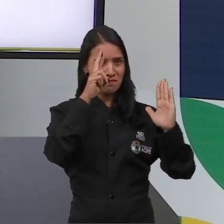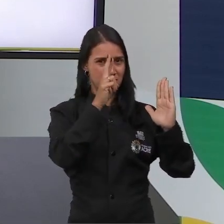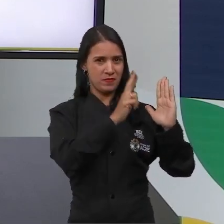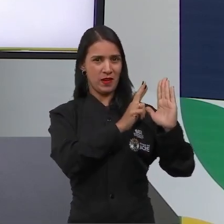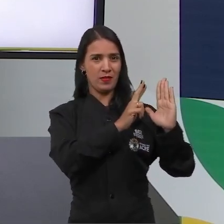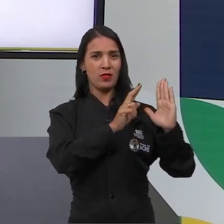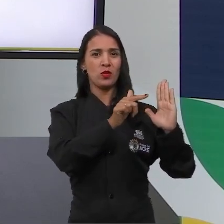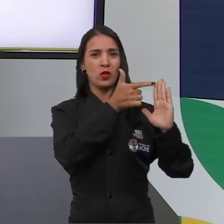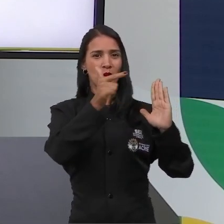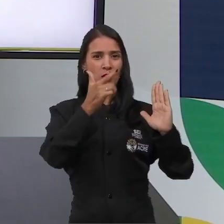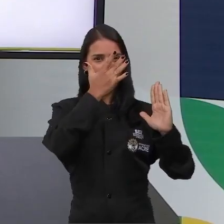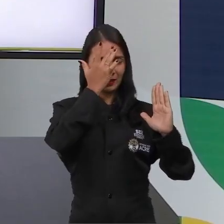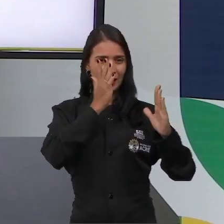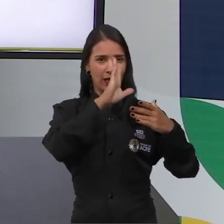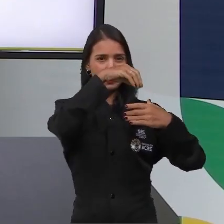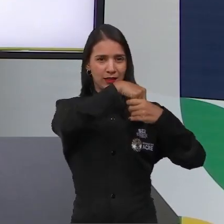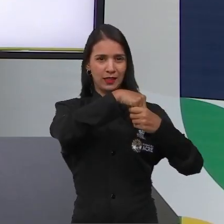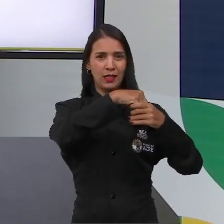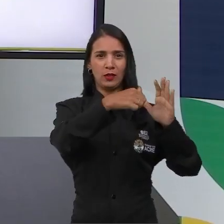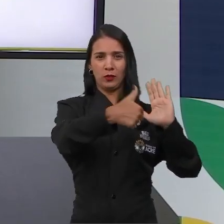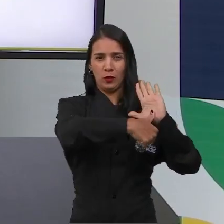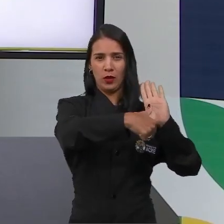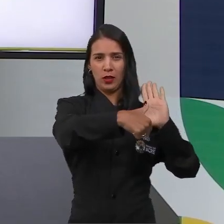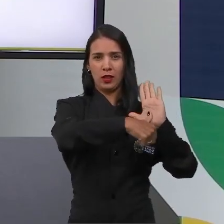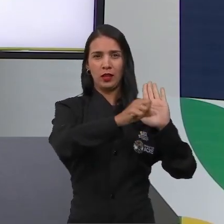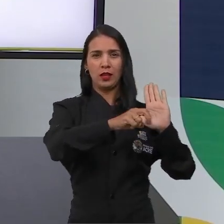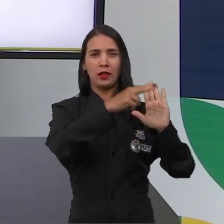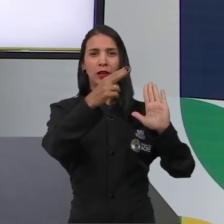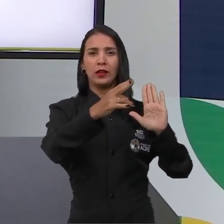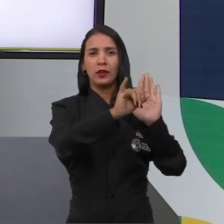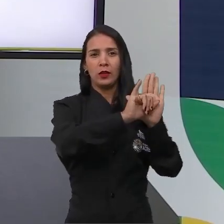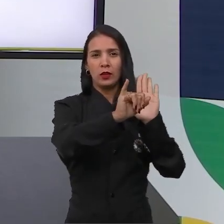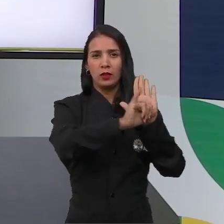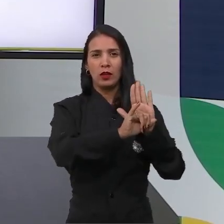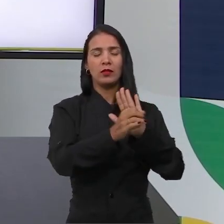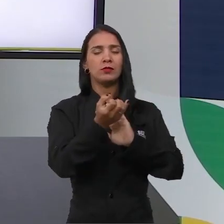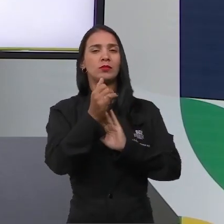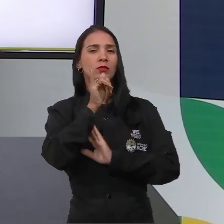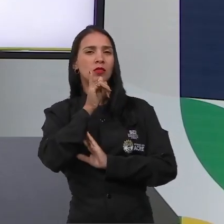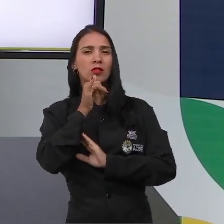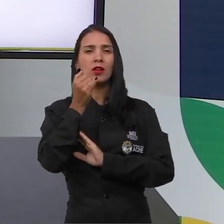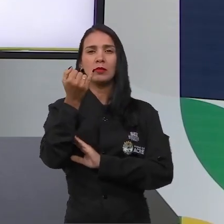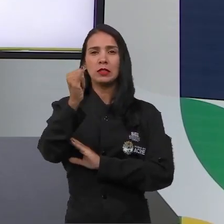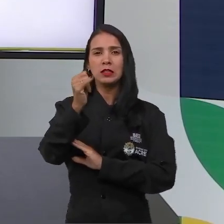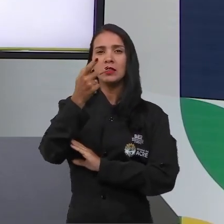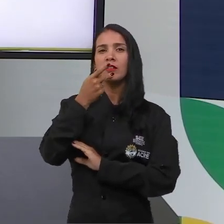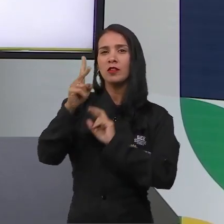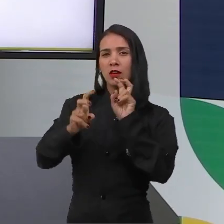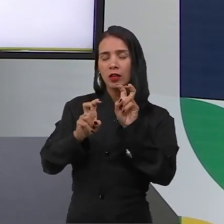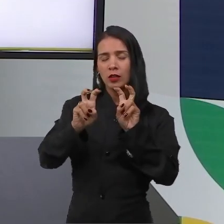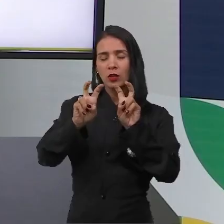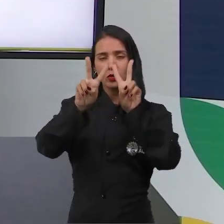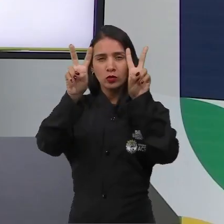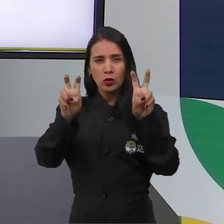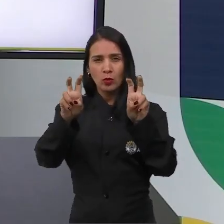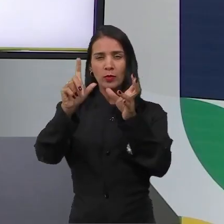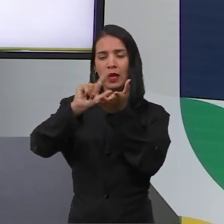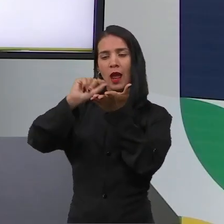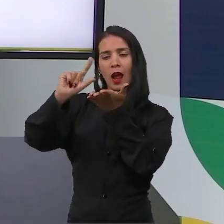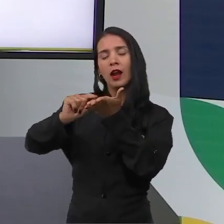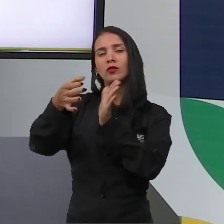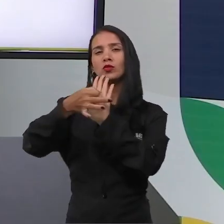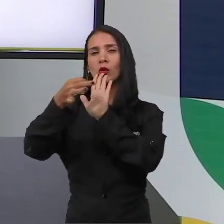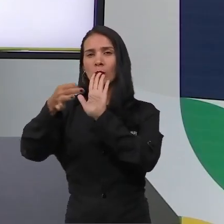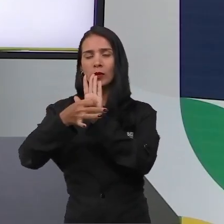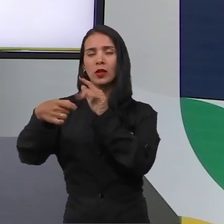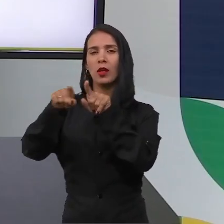recurso muito utilizado quando nós falamos de reportagens, quando nós falamos principalmente de artigos de opinião, quando nós